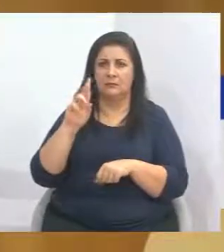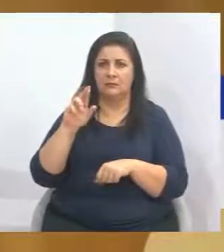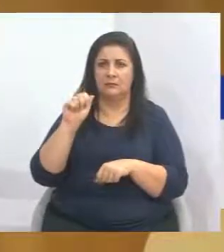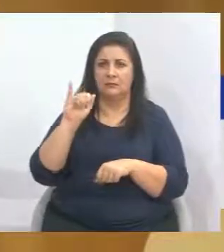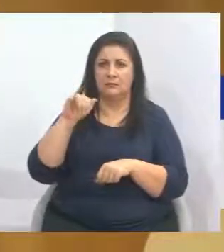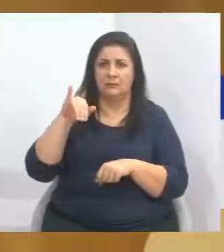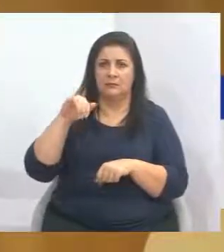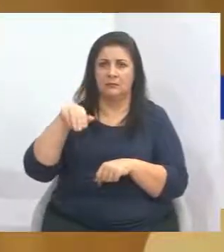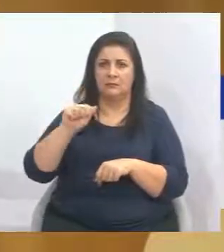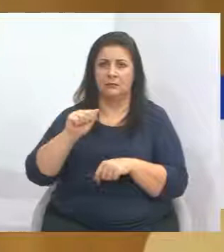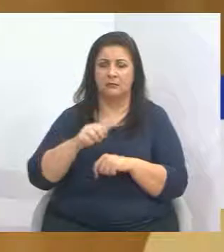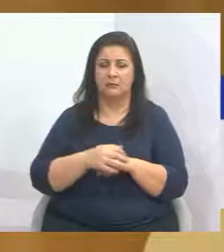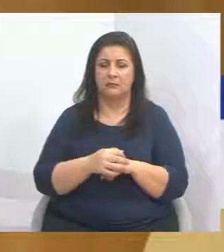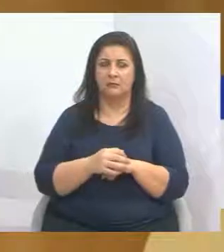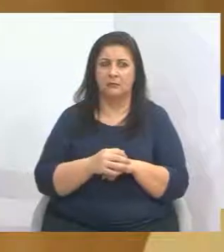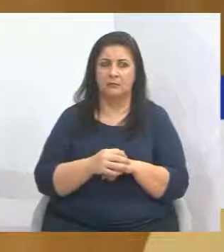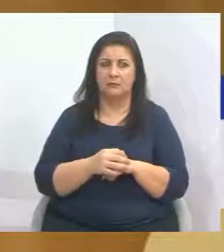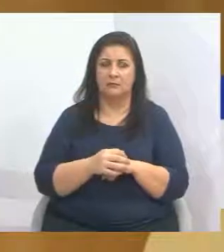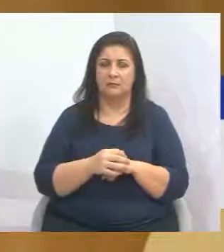efeito